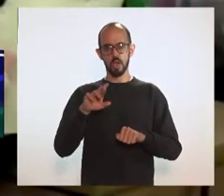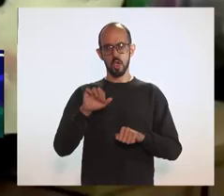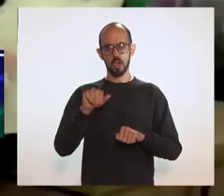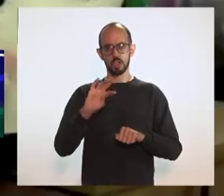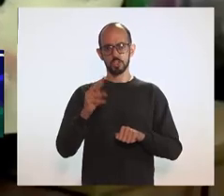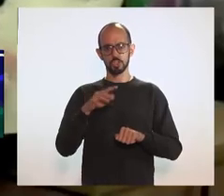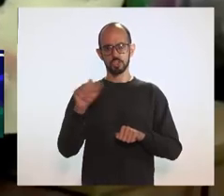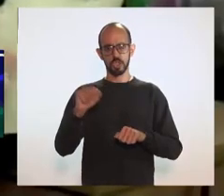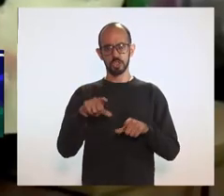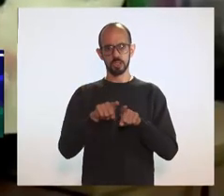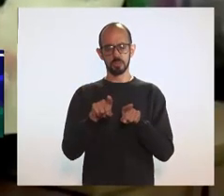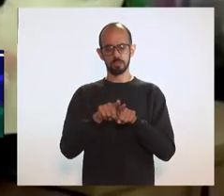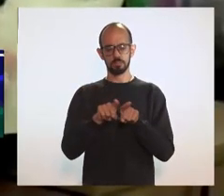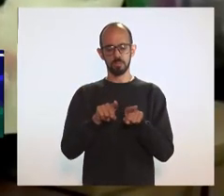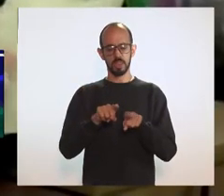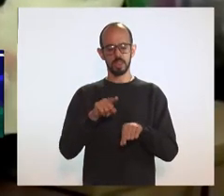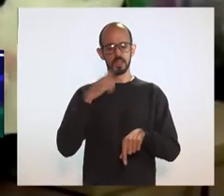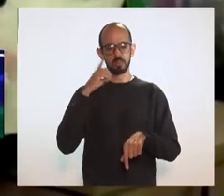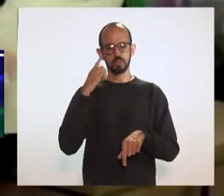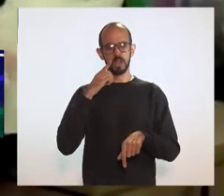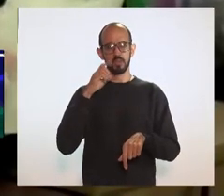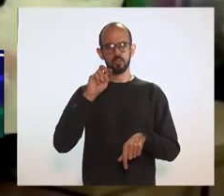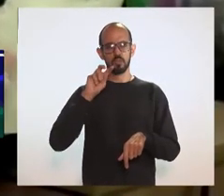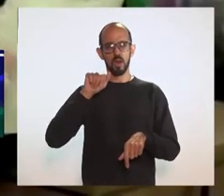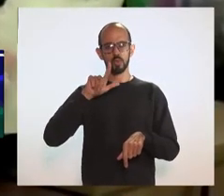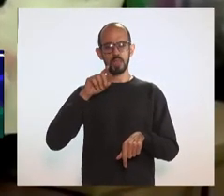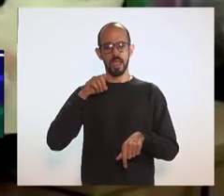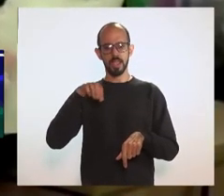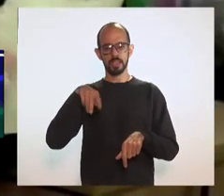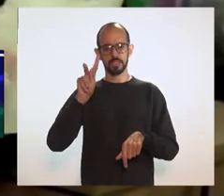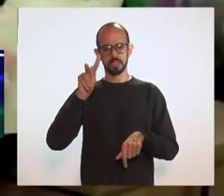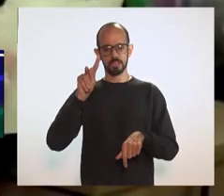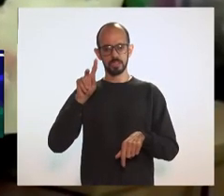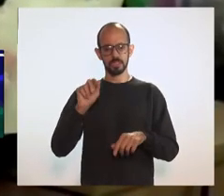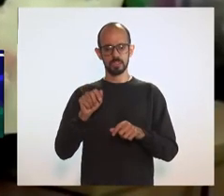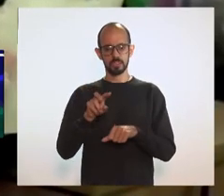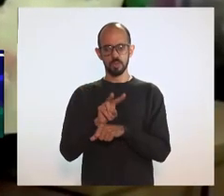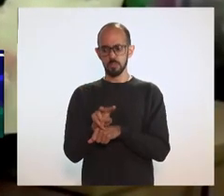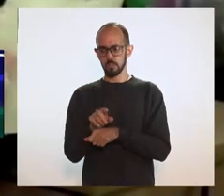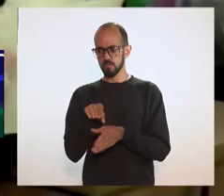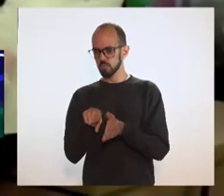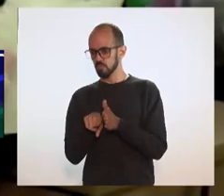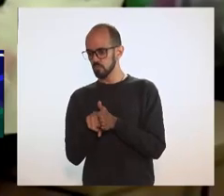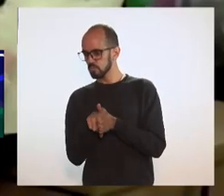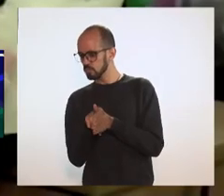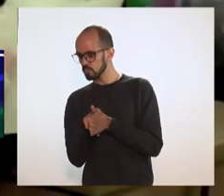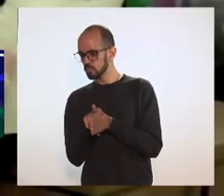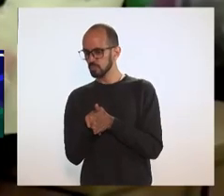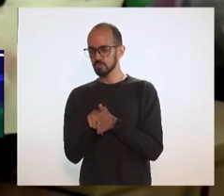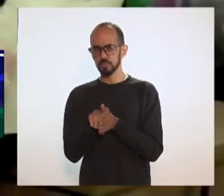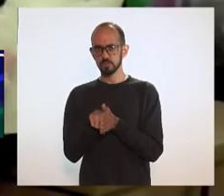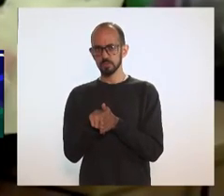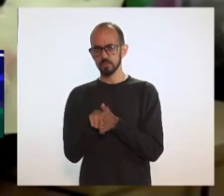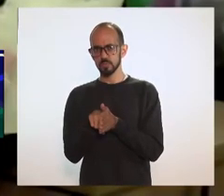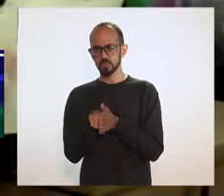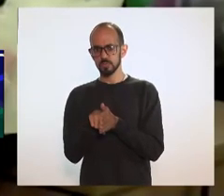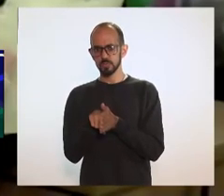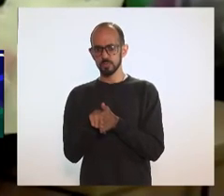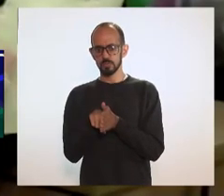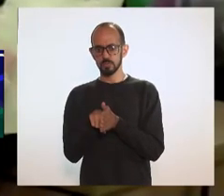era deputado Valdec também, sobre o monitoramento, a tornozeleira, o monitoramento